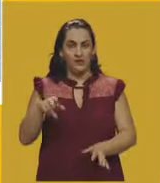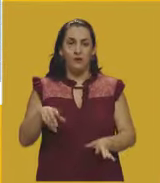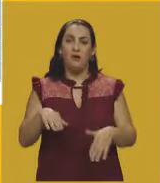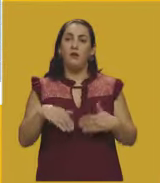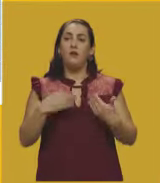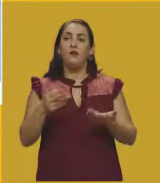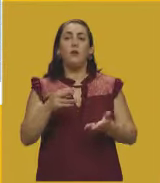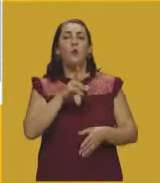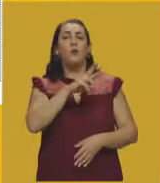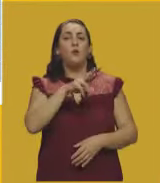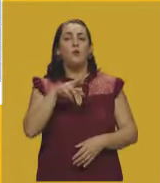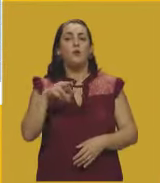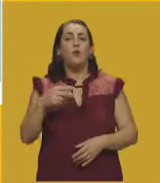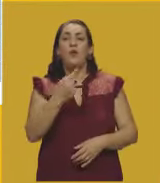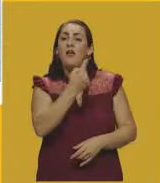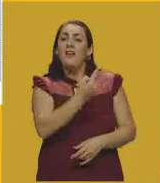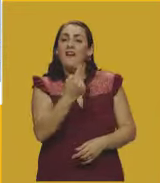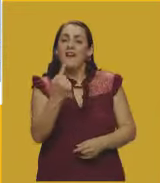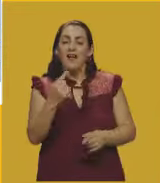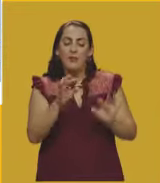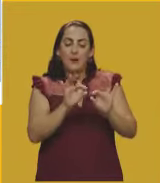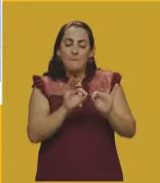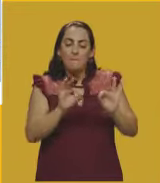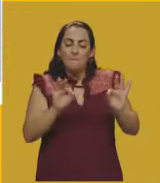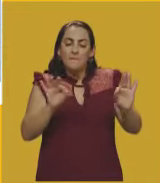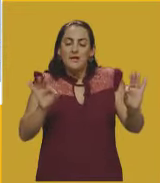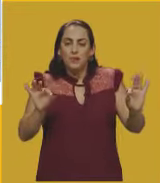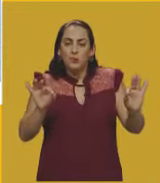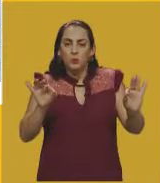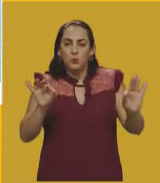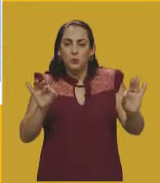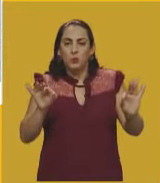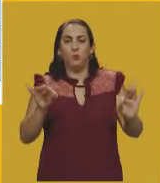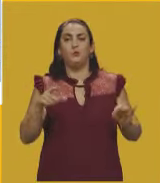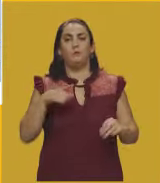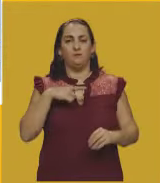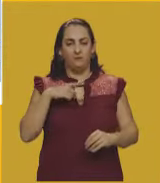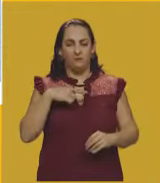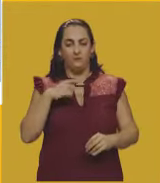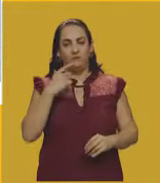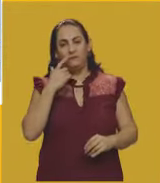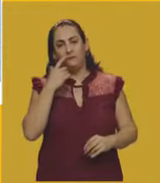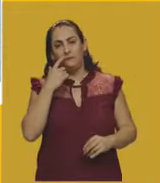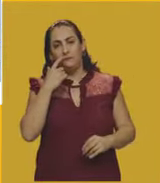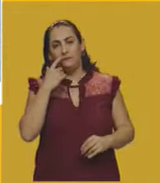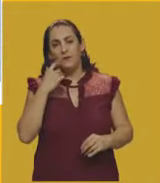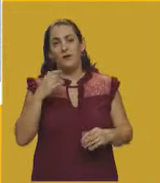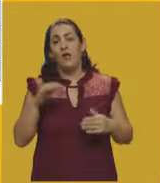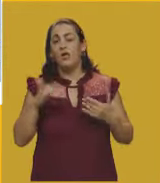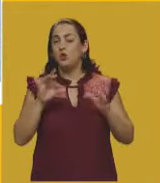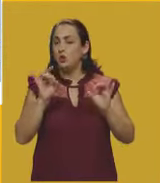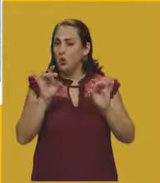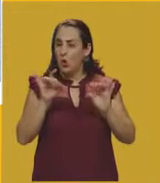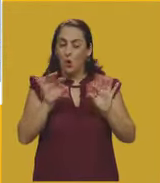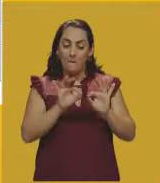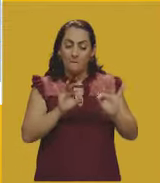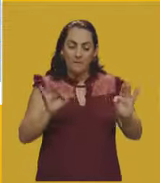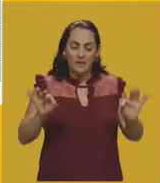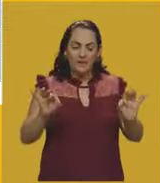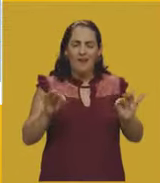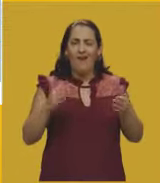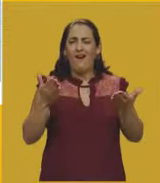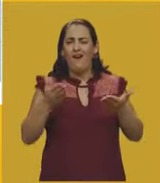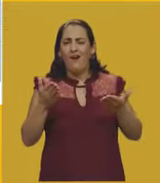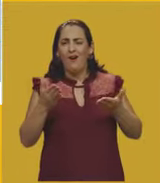de resistência para cada metro do meu material, beleza? Sem considerar a espessura. A espessura a gente tem lá